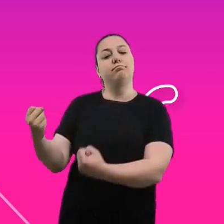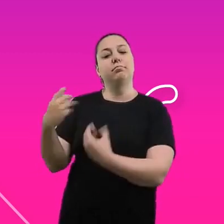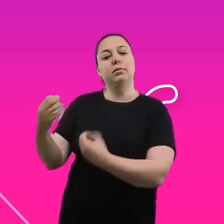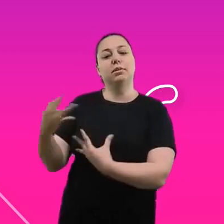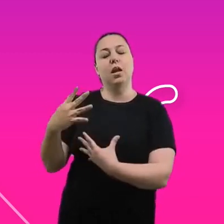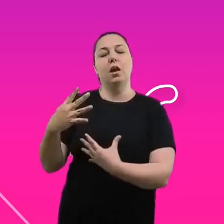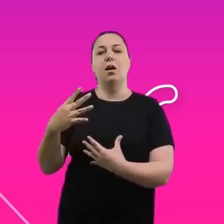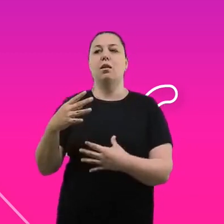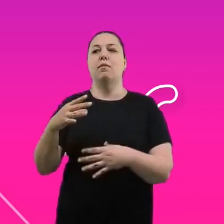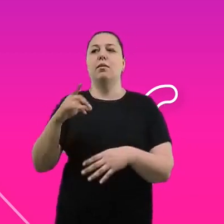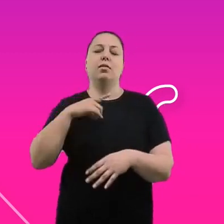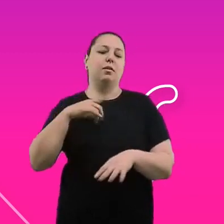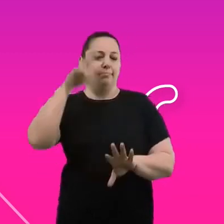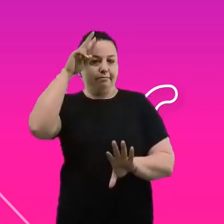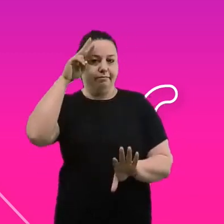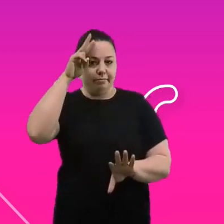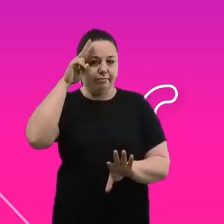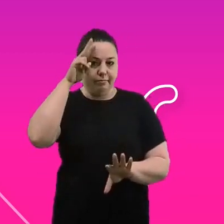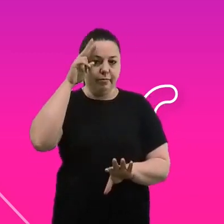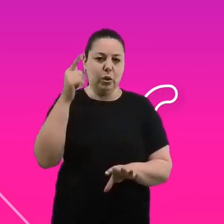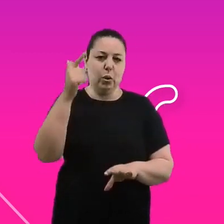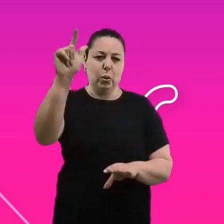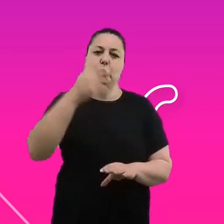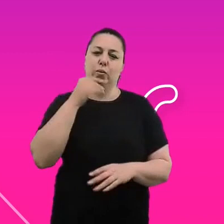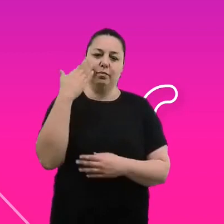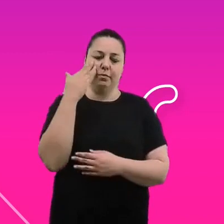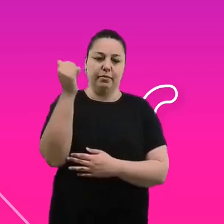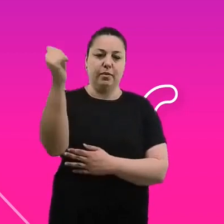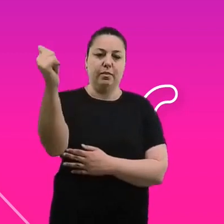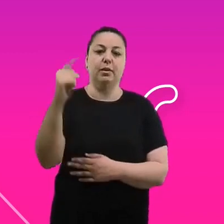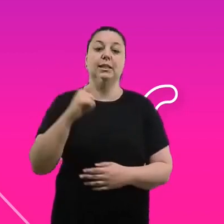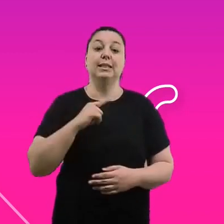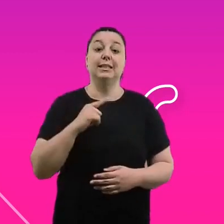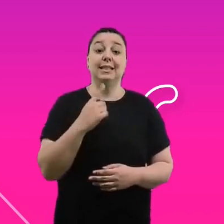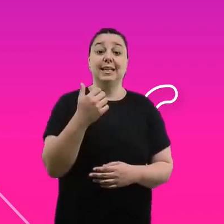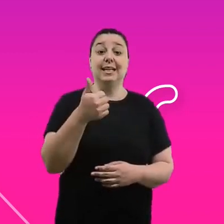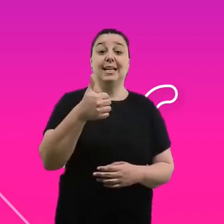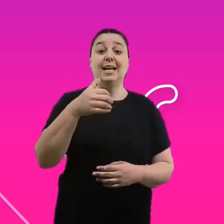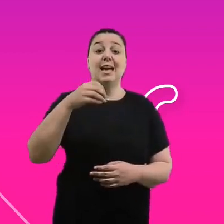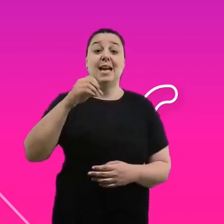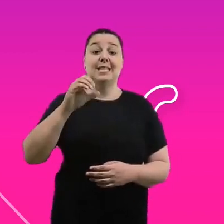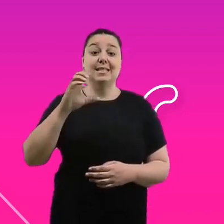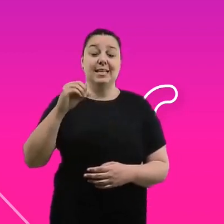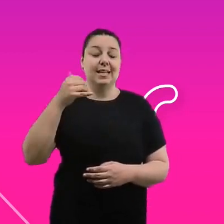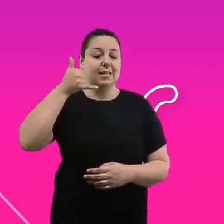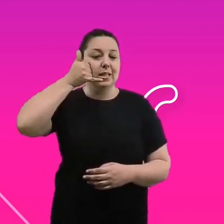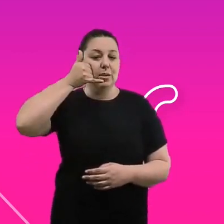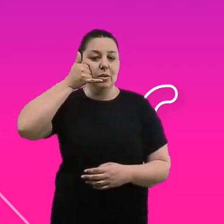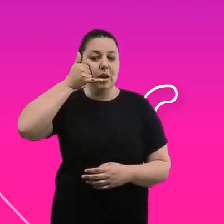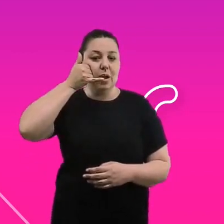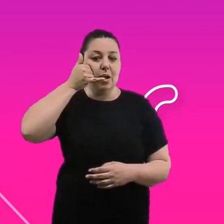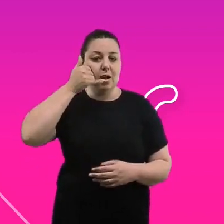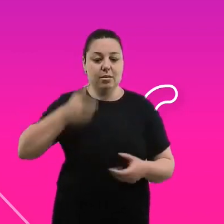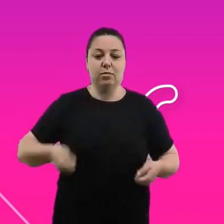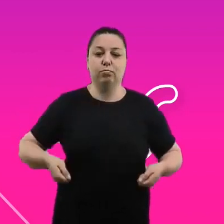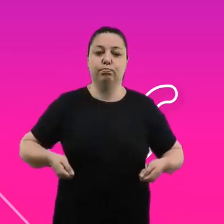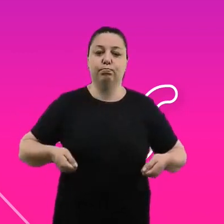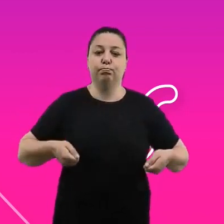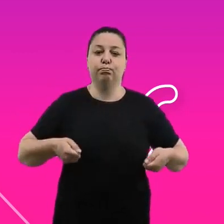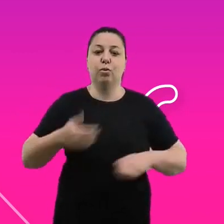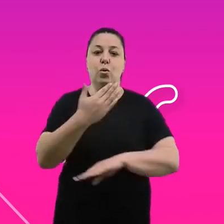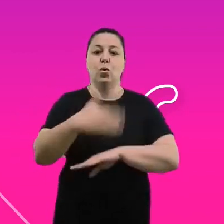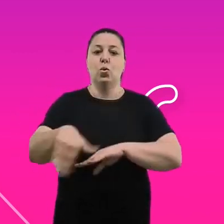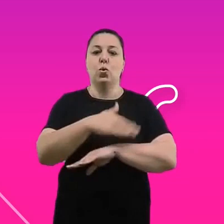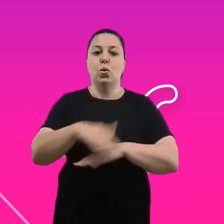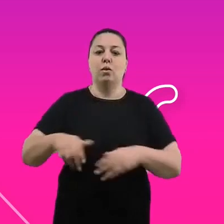celulares, smartphones conectados ao Google Maps dentro de um carrinho de mão e saiu andando pela rua vazia e criou um mega